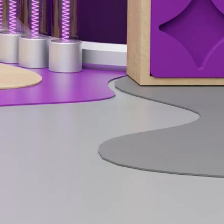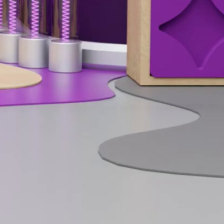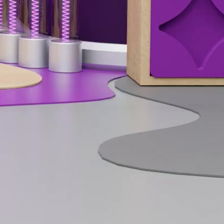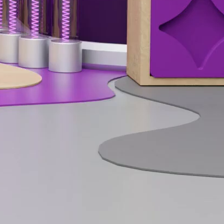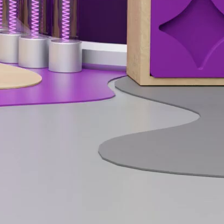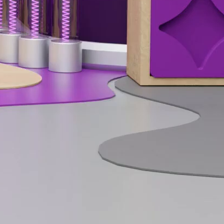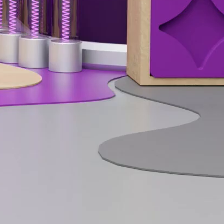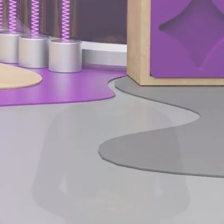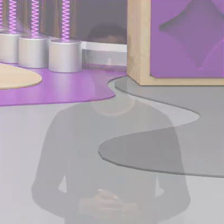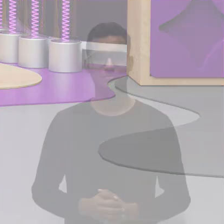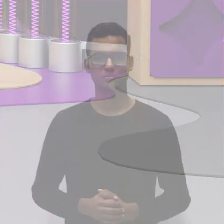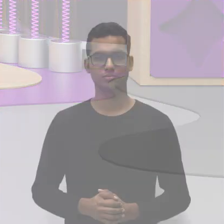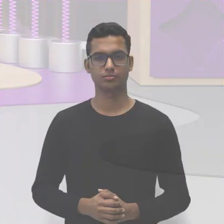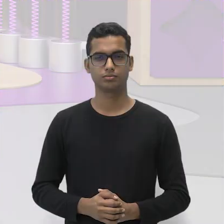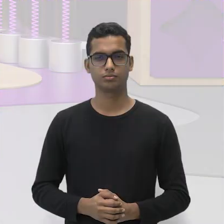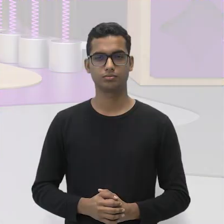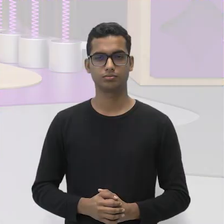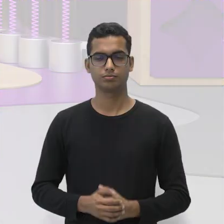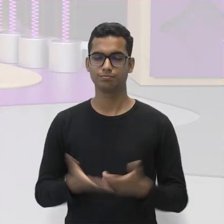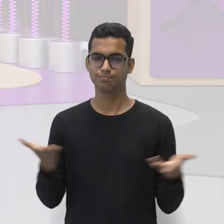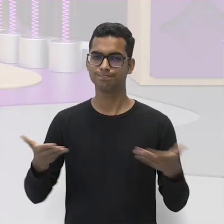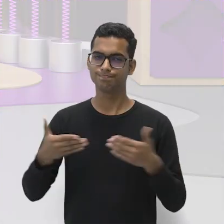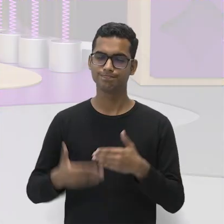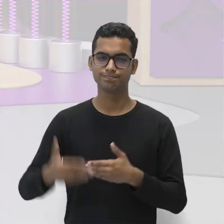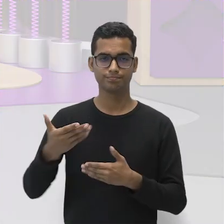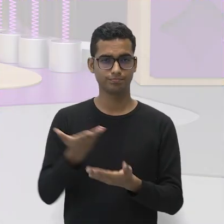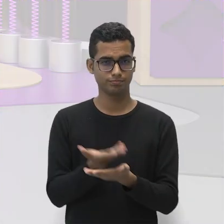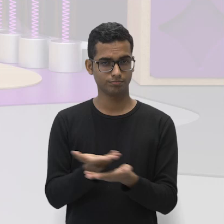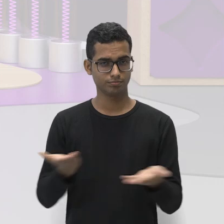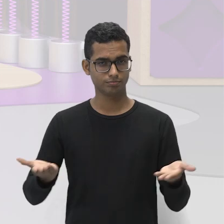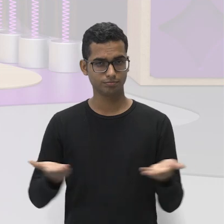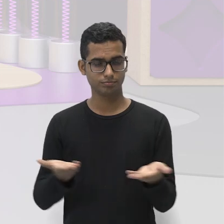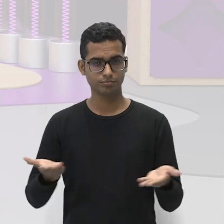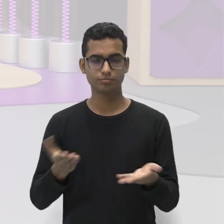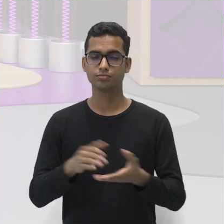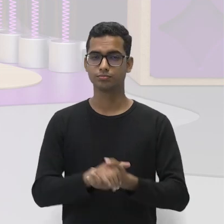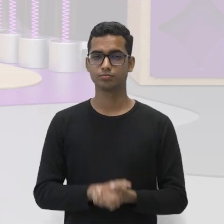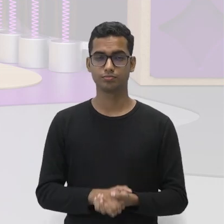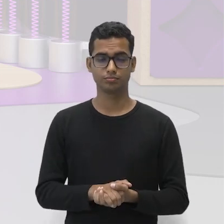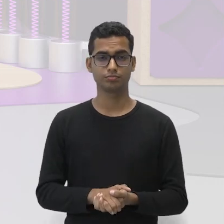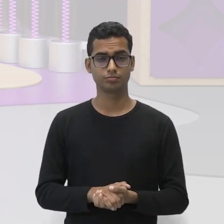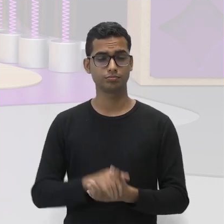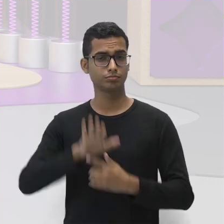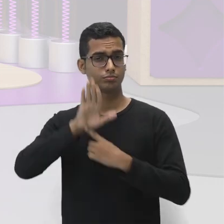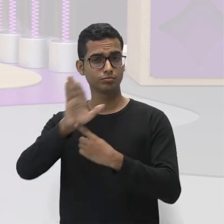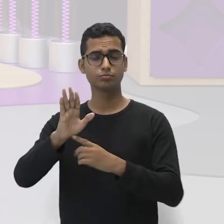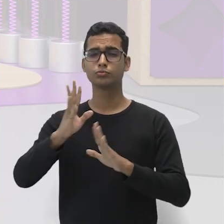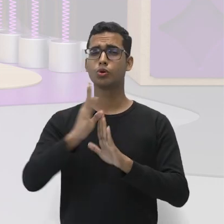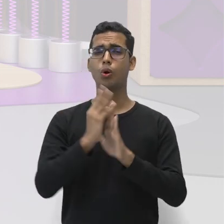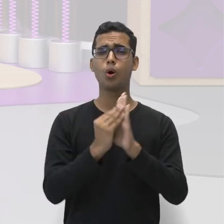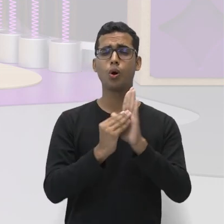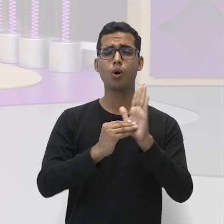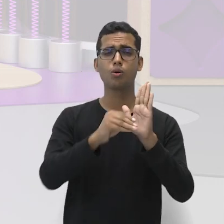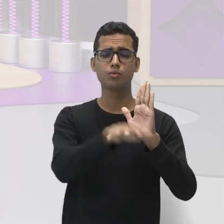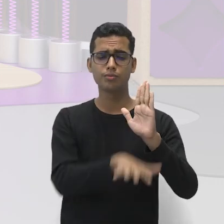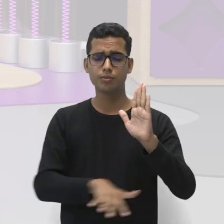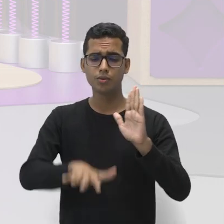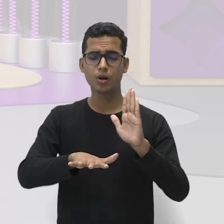Muito bem, alunos, vamos aqui dar início aqui à nossa aula. Lembrando, vamos abordar aqui o conteúdo de